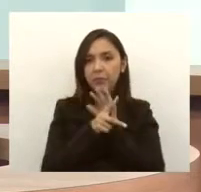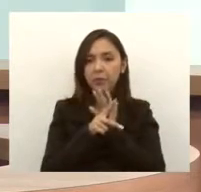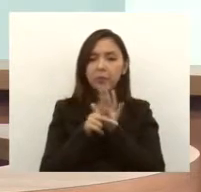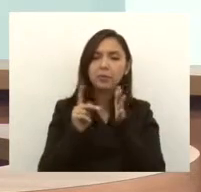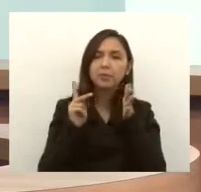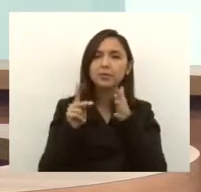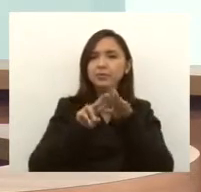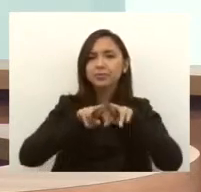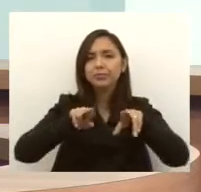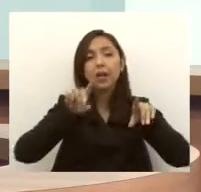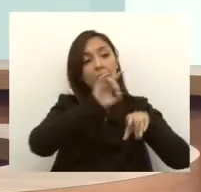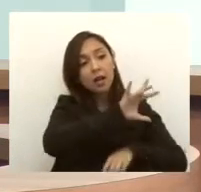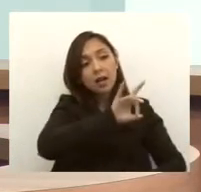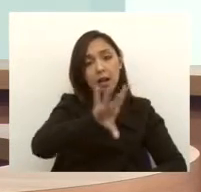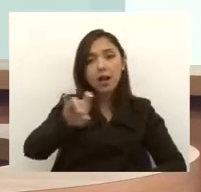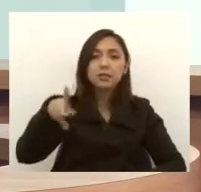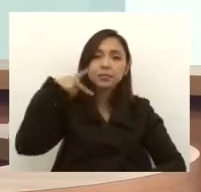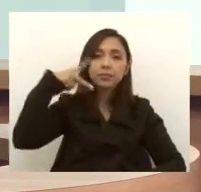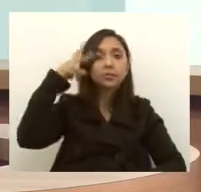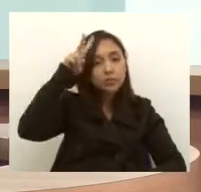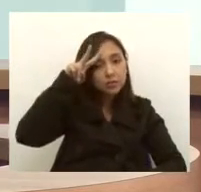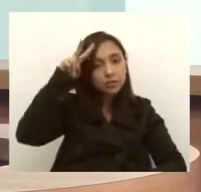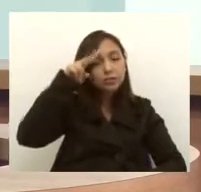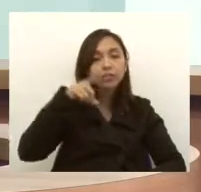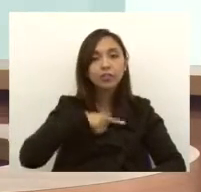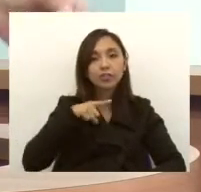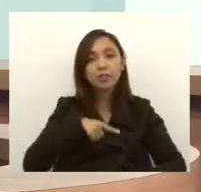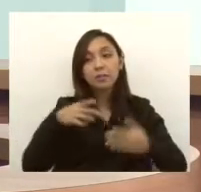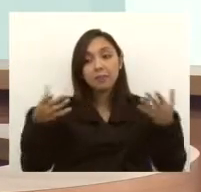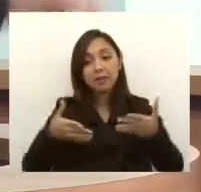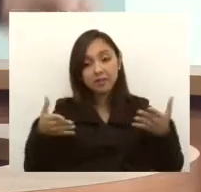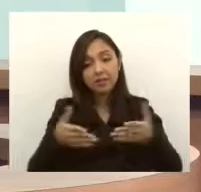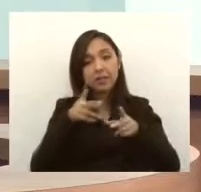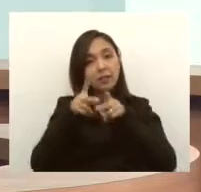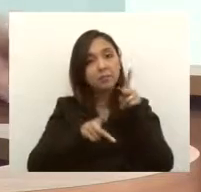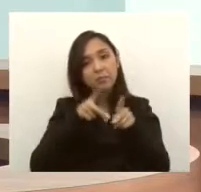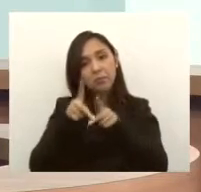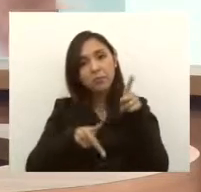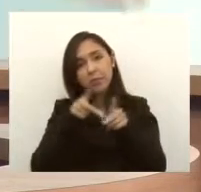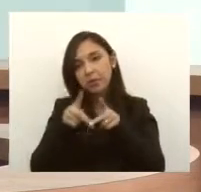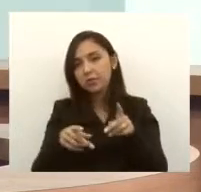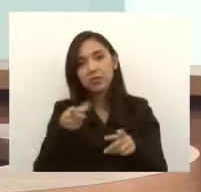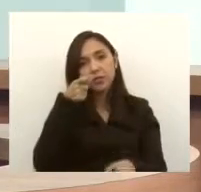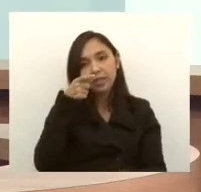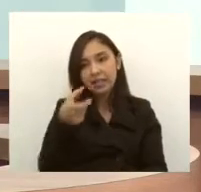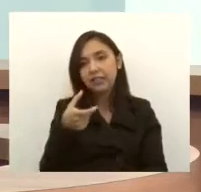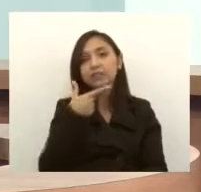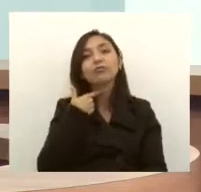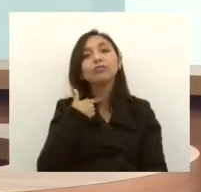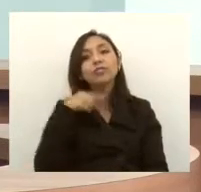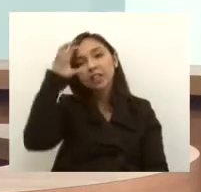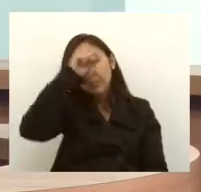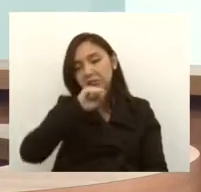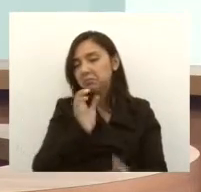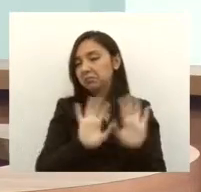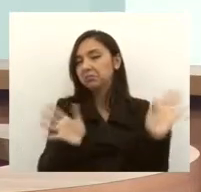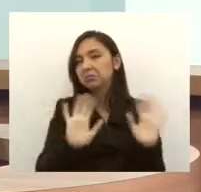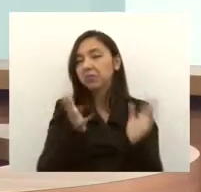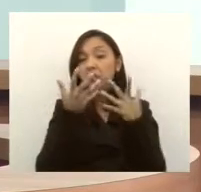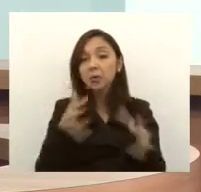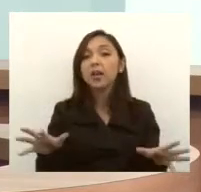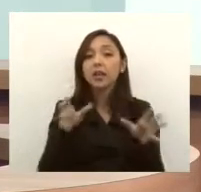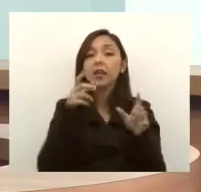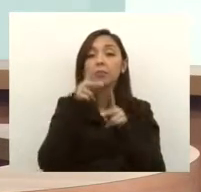Guarulhos. Então, todo partido tem a sua história, mas a população não está interessada na história do partido.